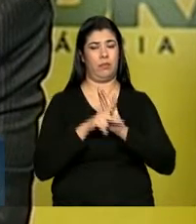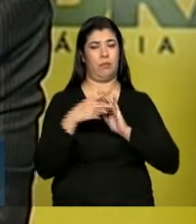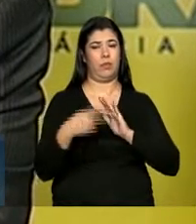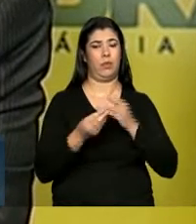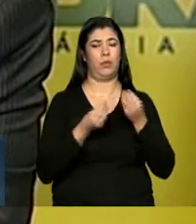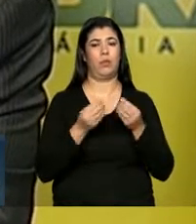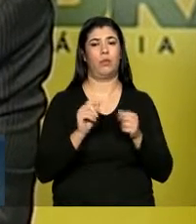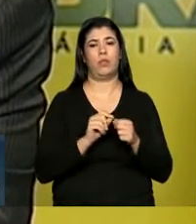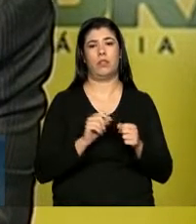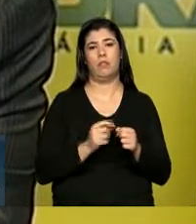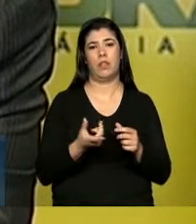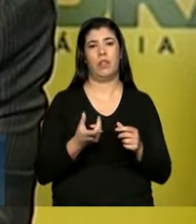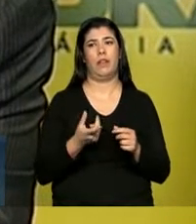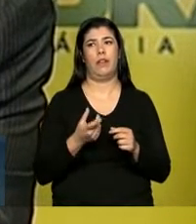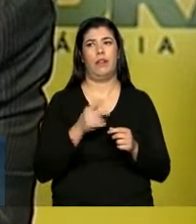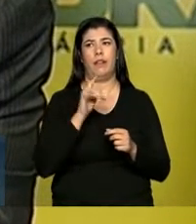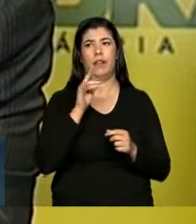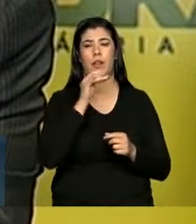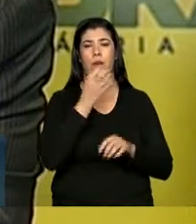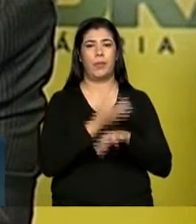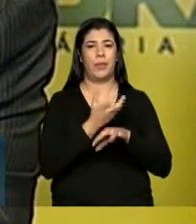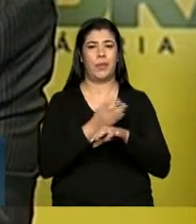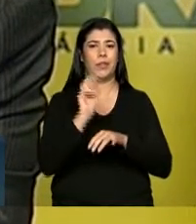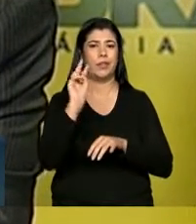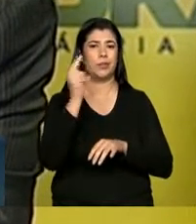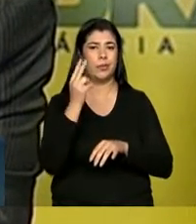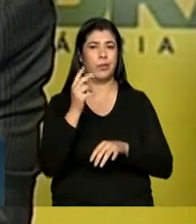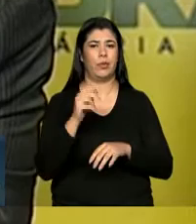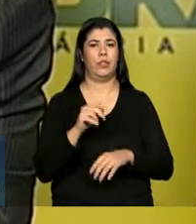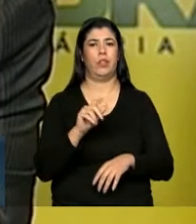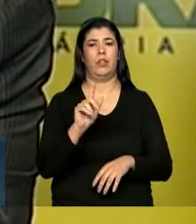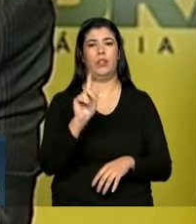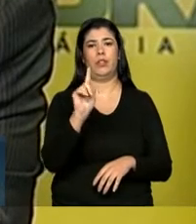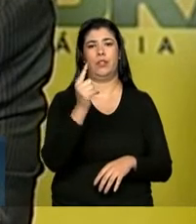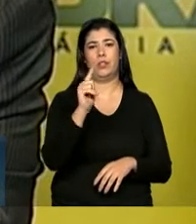de história, geografia, português,